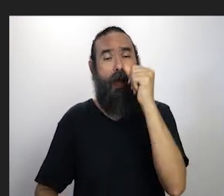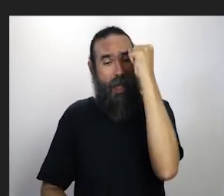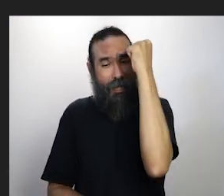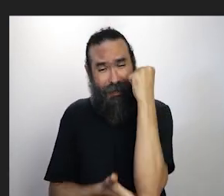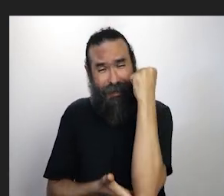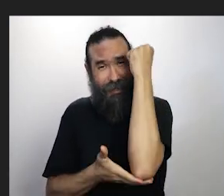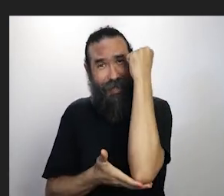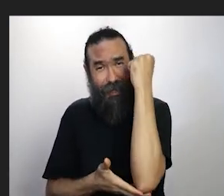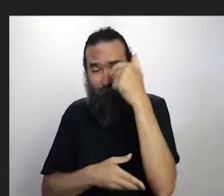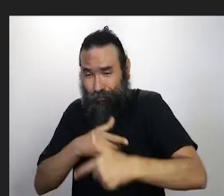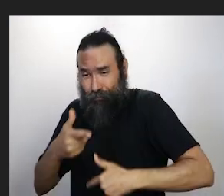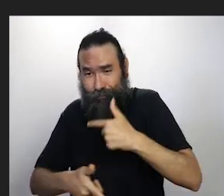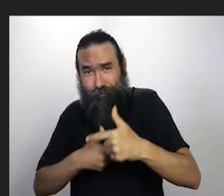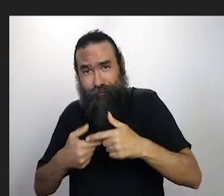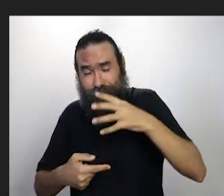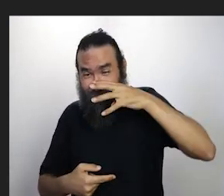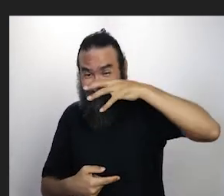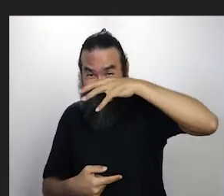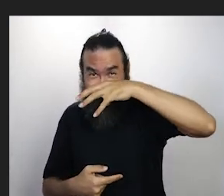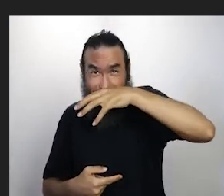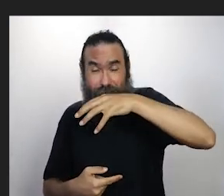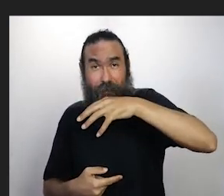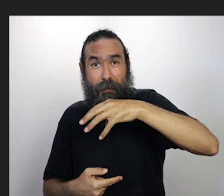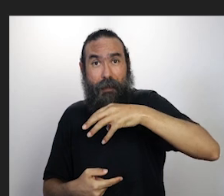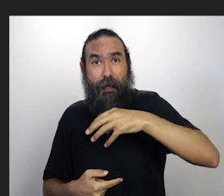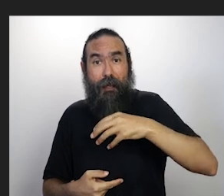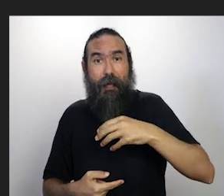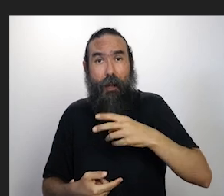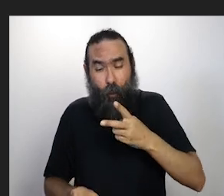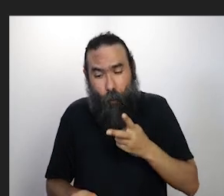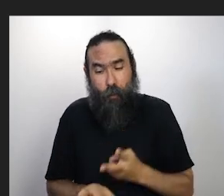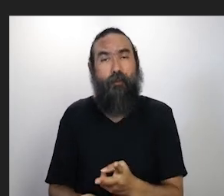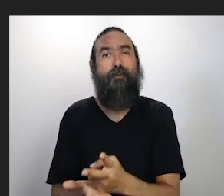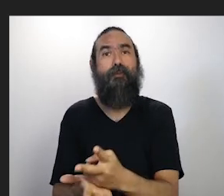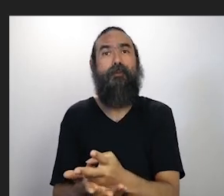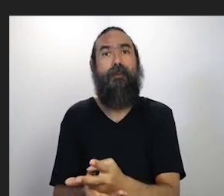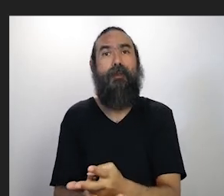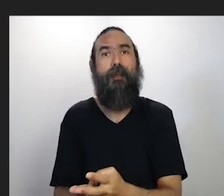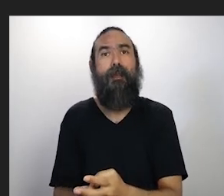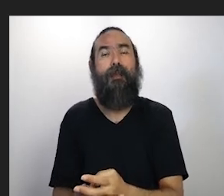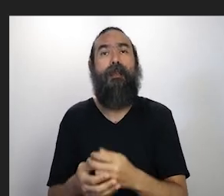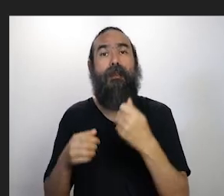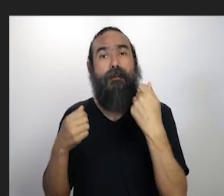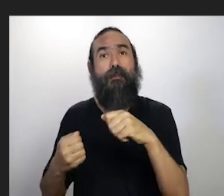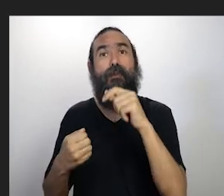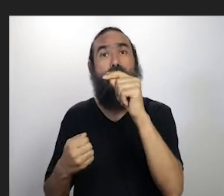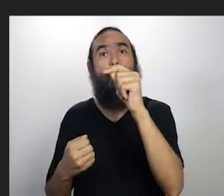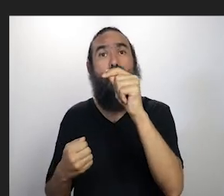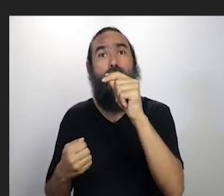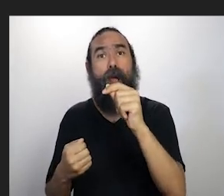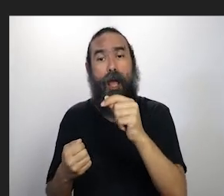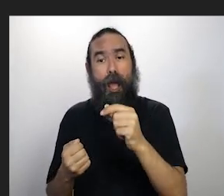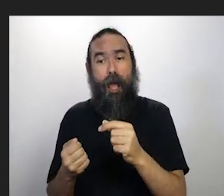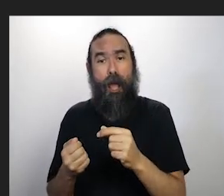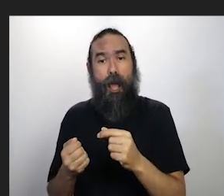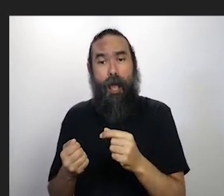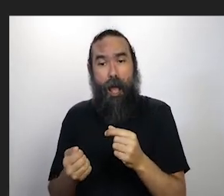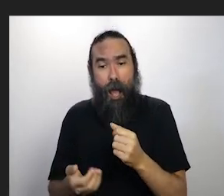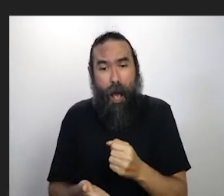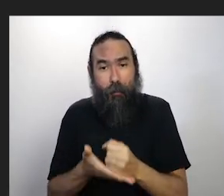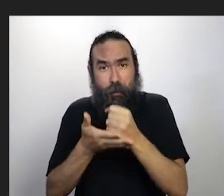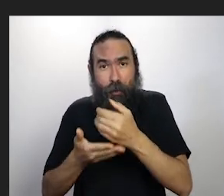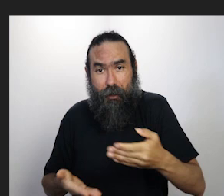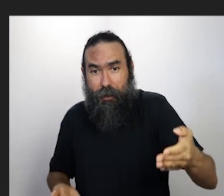de resistência mesmo, um espaço de troca onde as pessoas ganham tem mais voz, né,